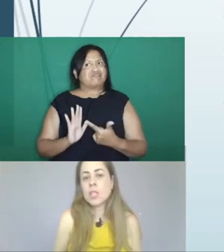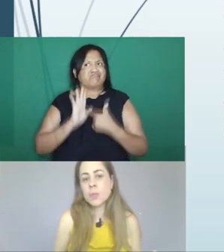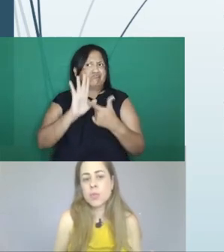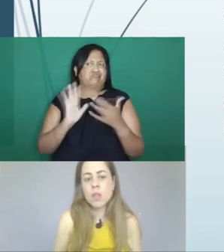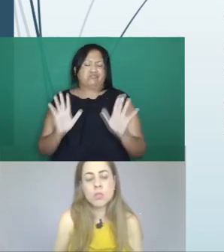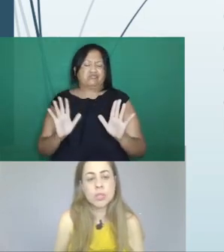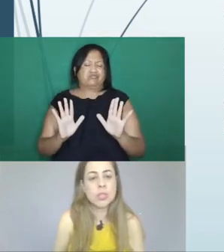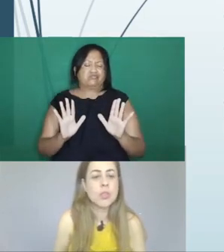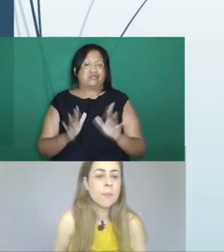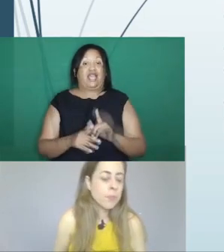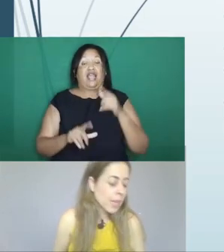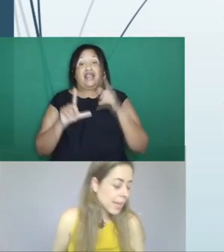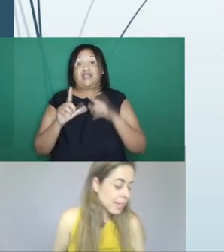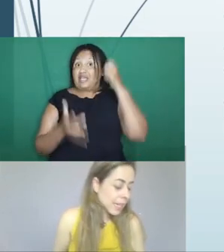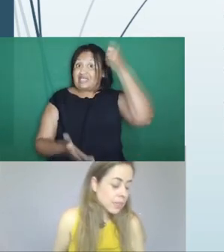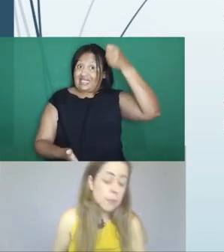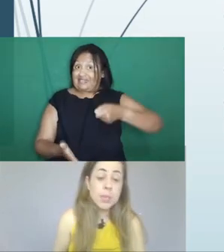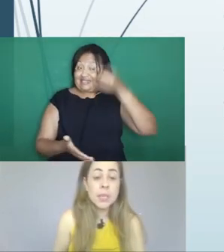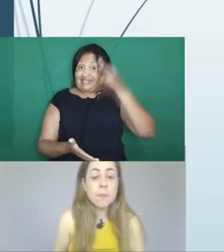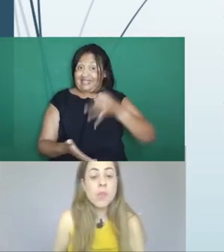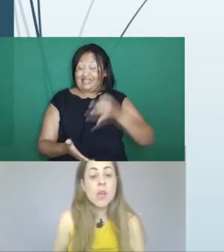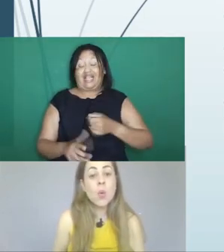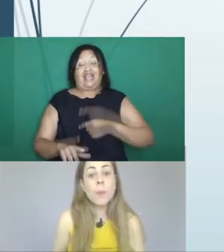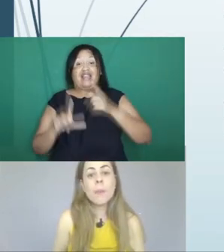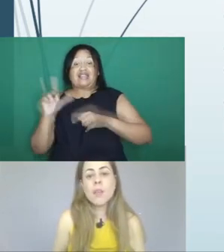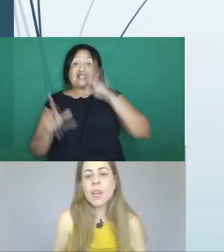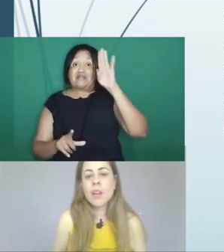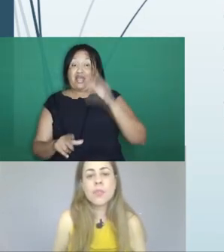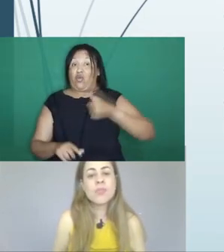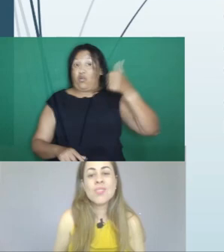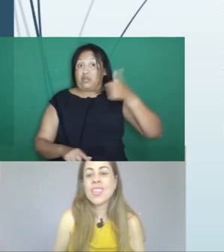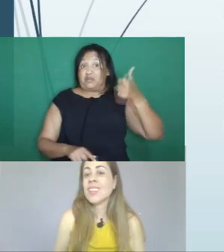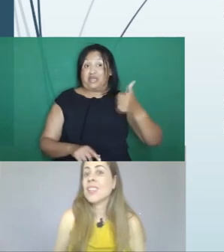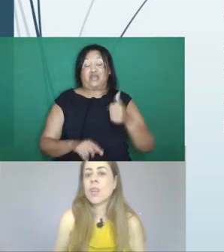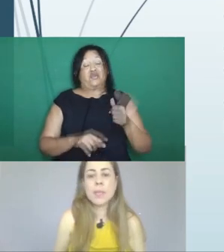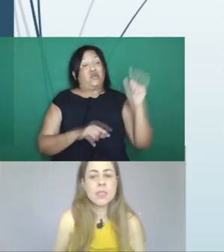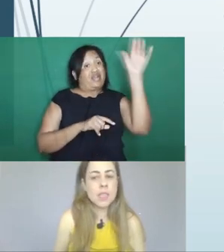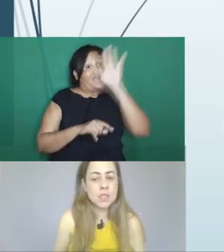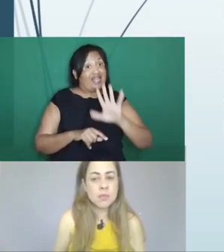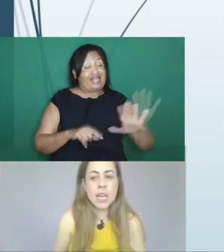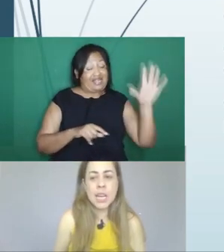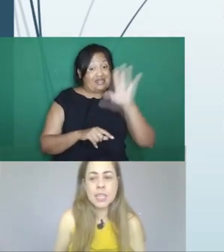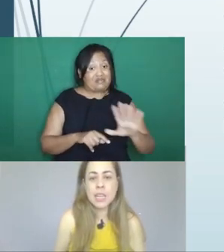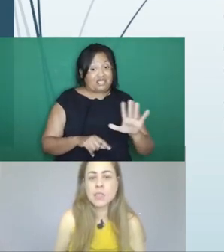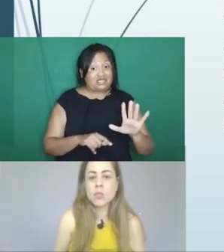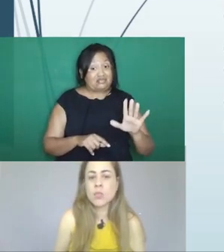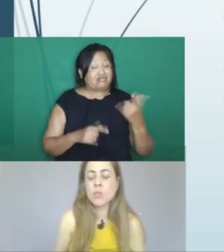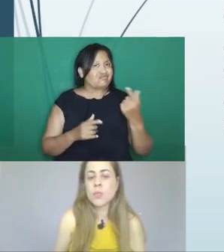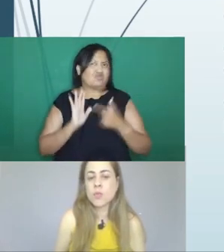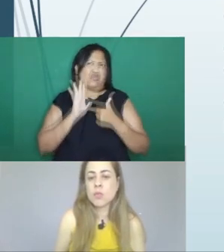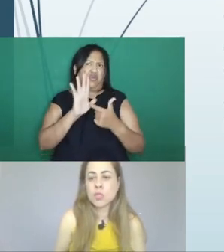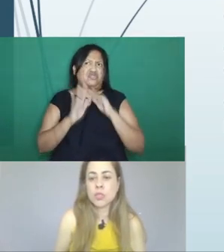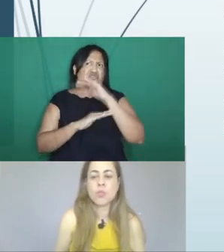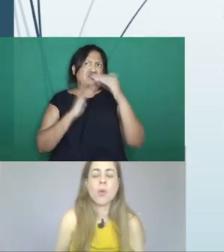das pessoas autistas letra b o primeiro gráfico não ser tão representativo da realidade de